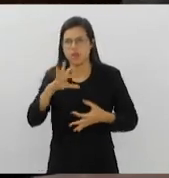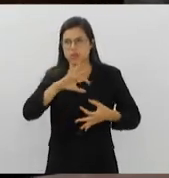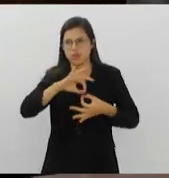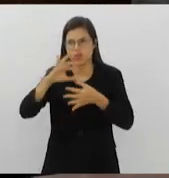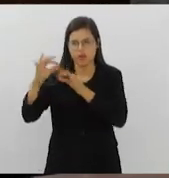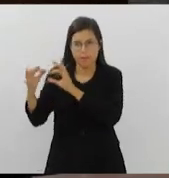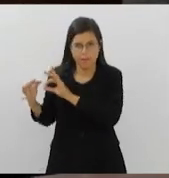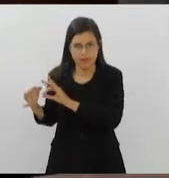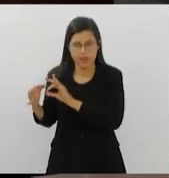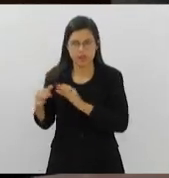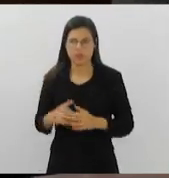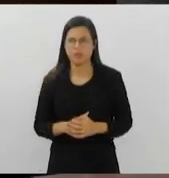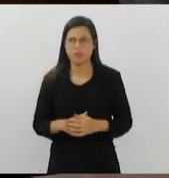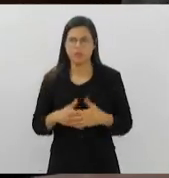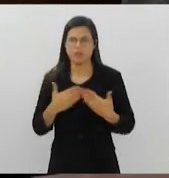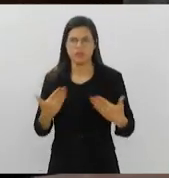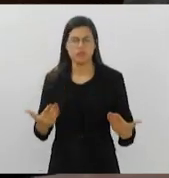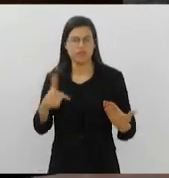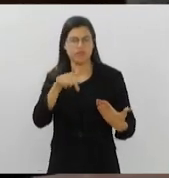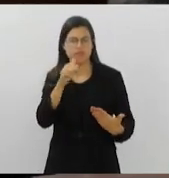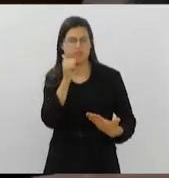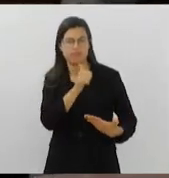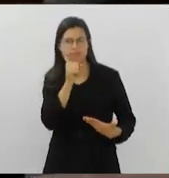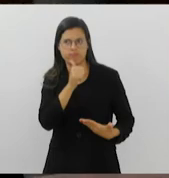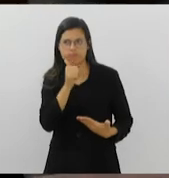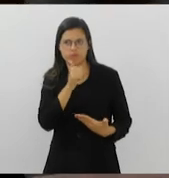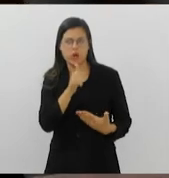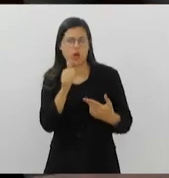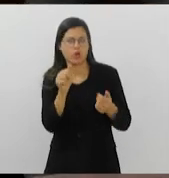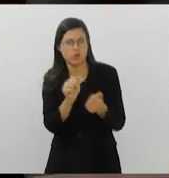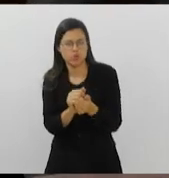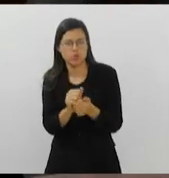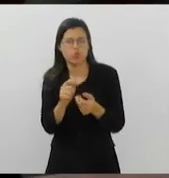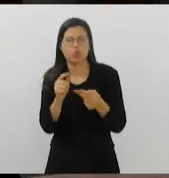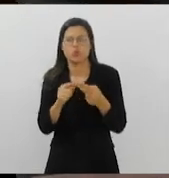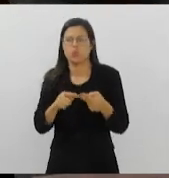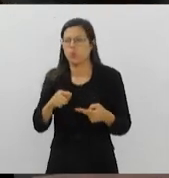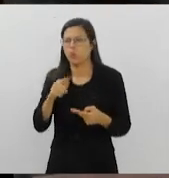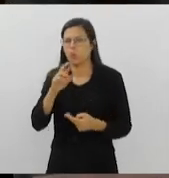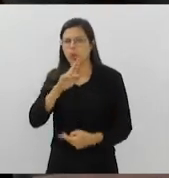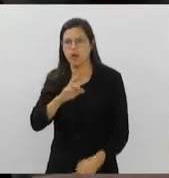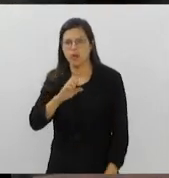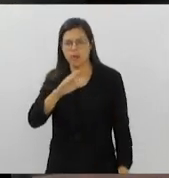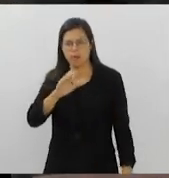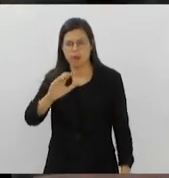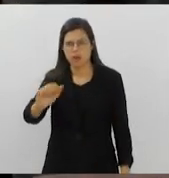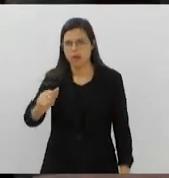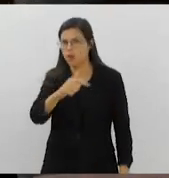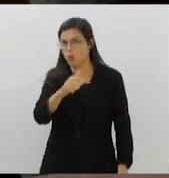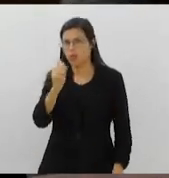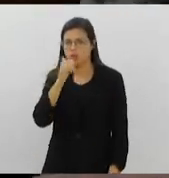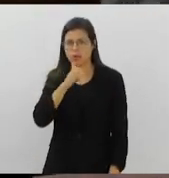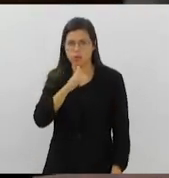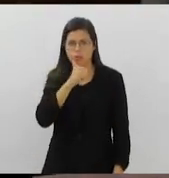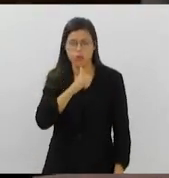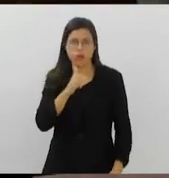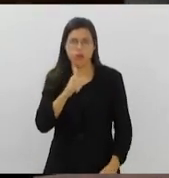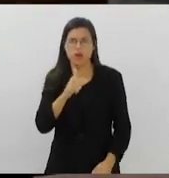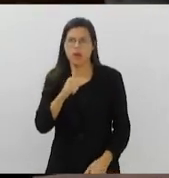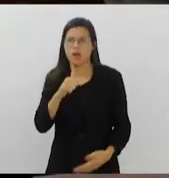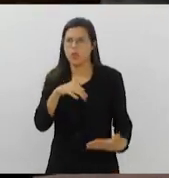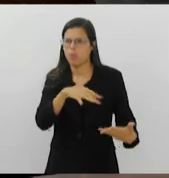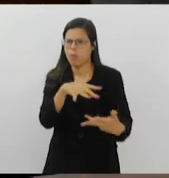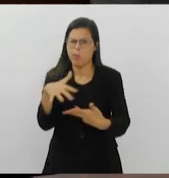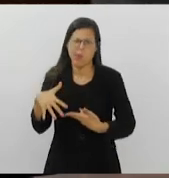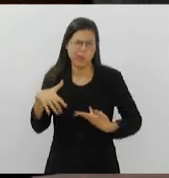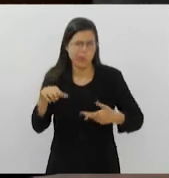Olimpíadas. Então, essas mulheres e Rebeca, junto com outras mulheres do mundo, né, a Biles, que a gente